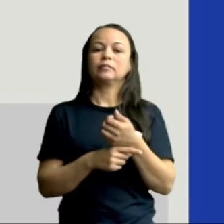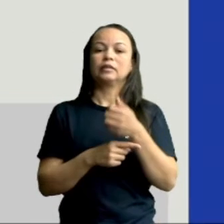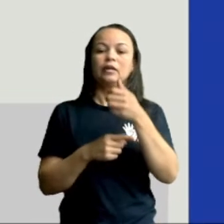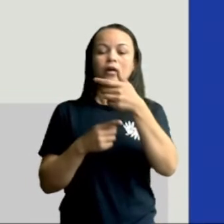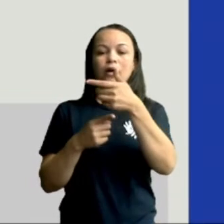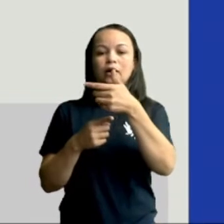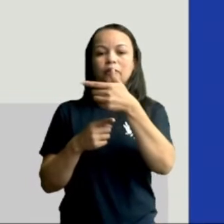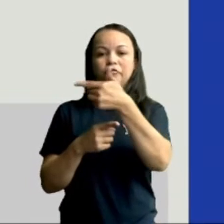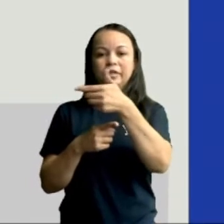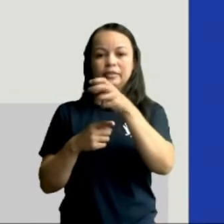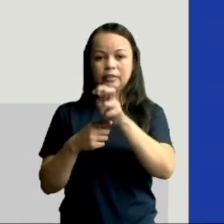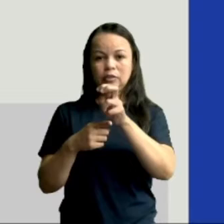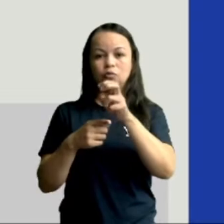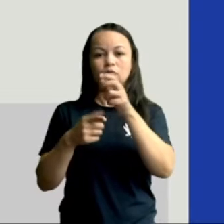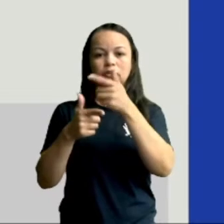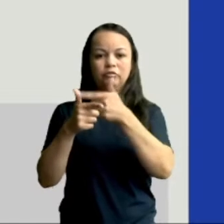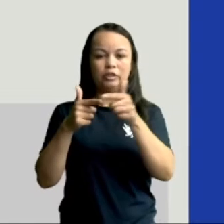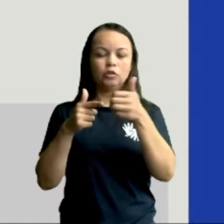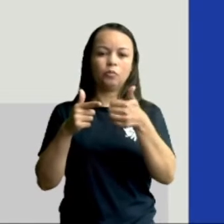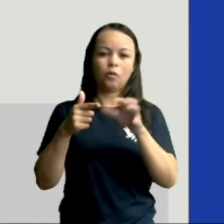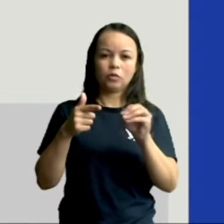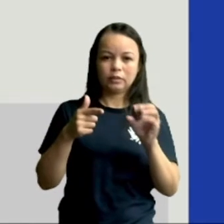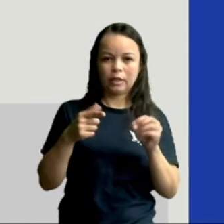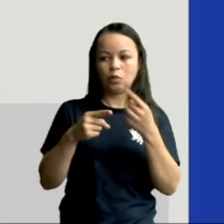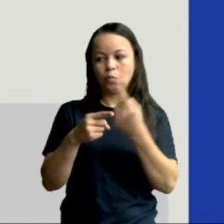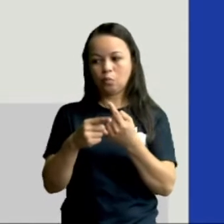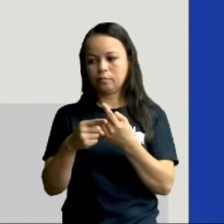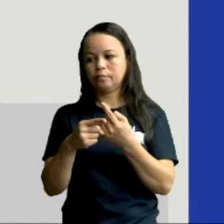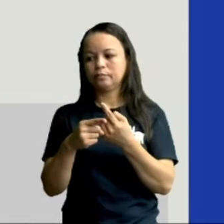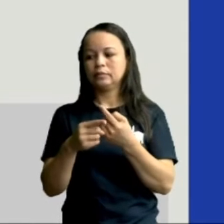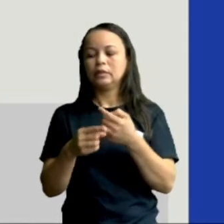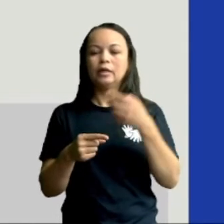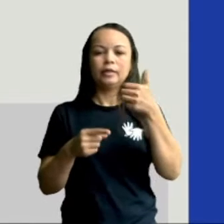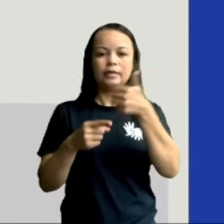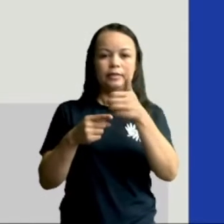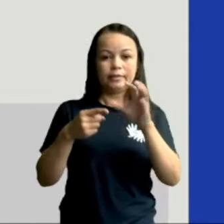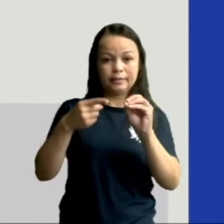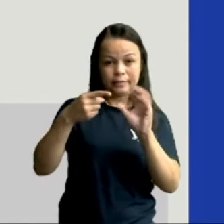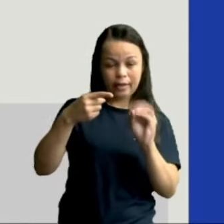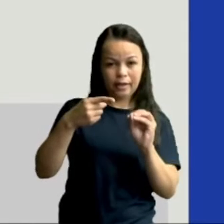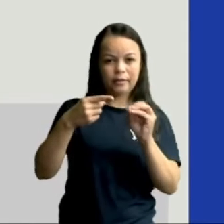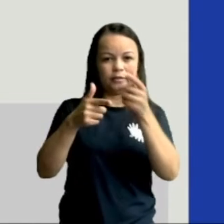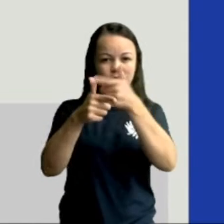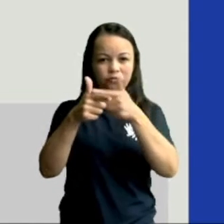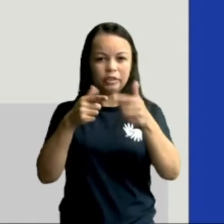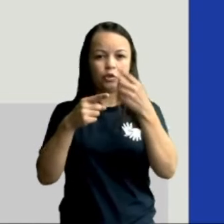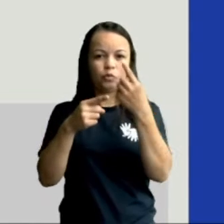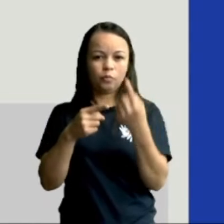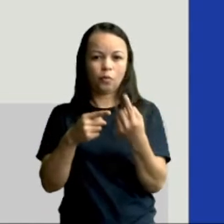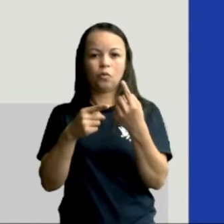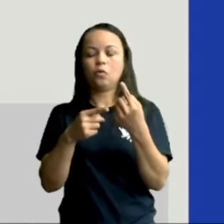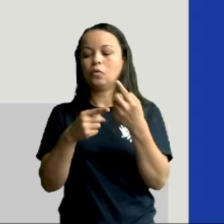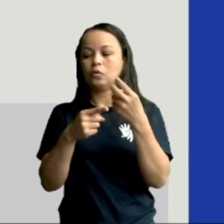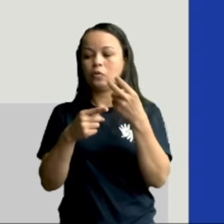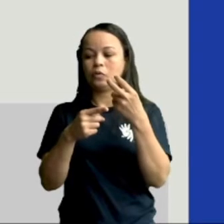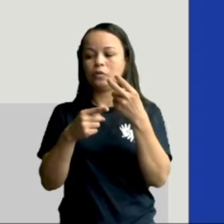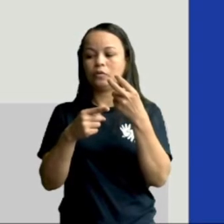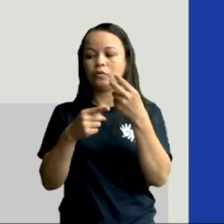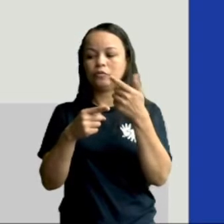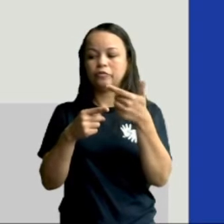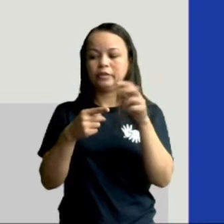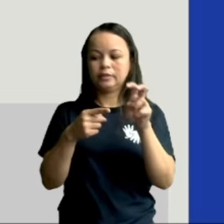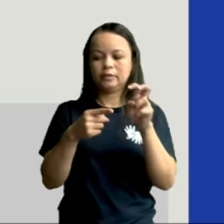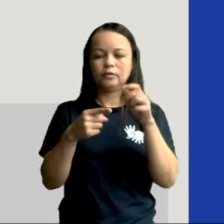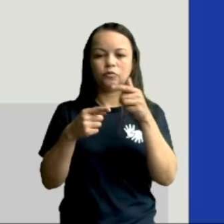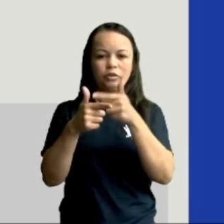100 dividido por 25, 4. E aí, qual é a representação que a gente tem de 1/4, né? Levando lá para